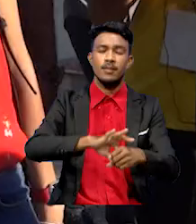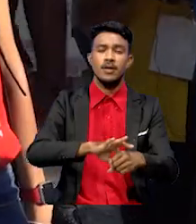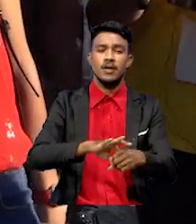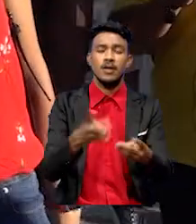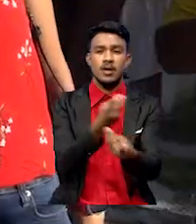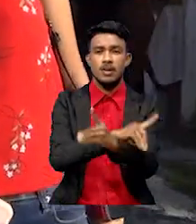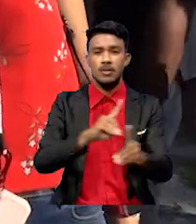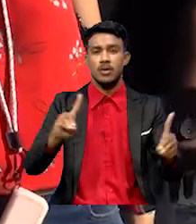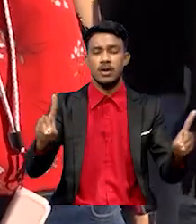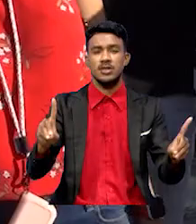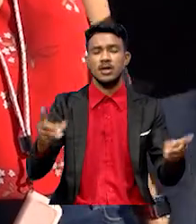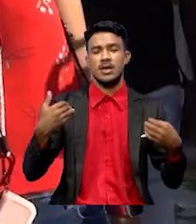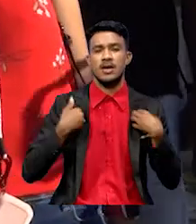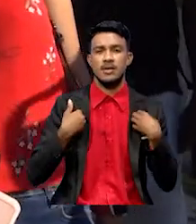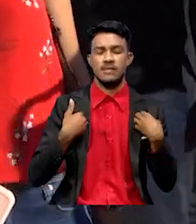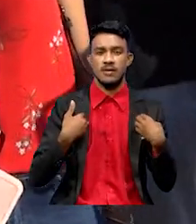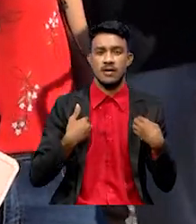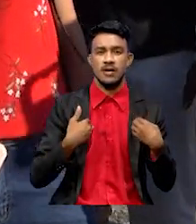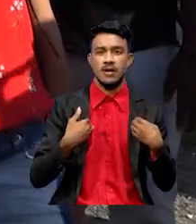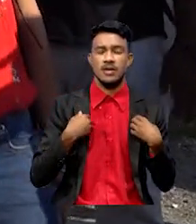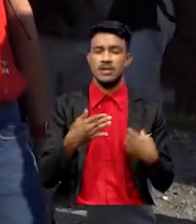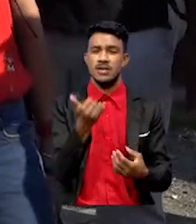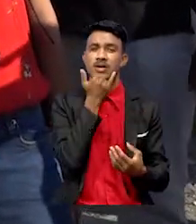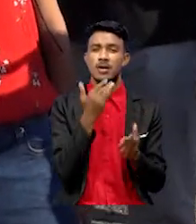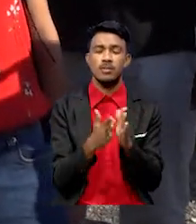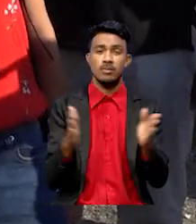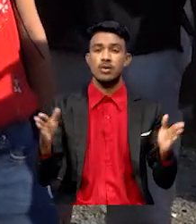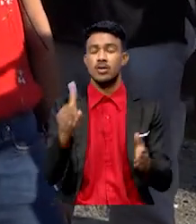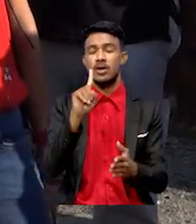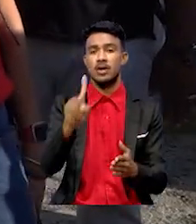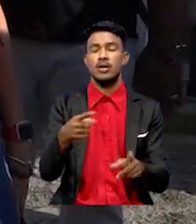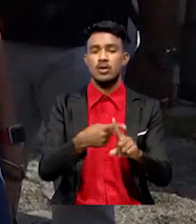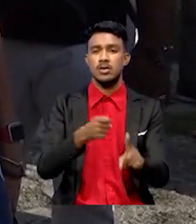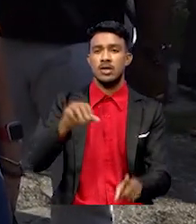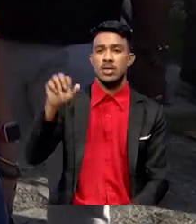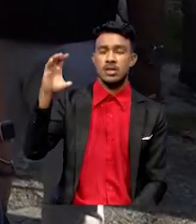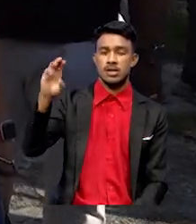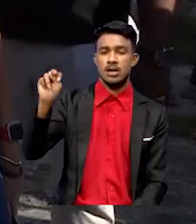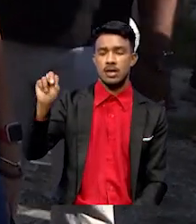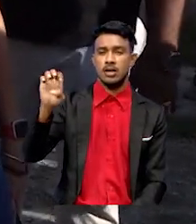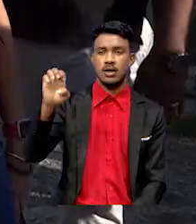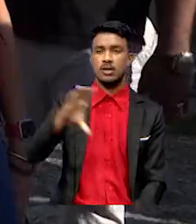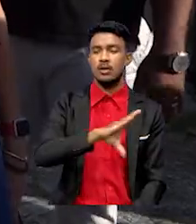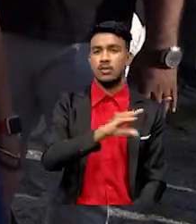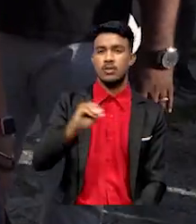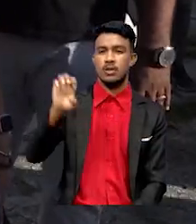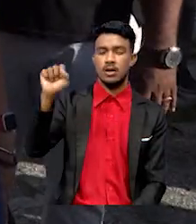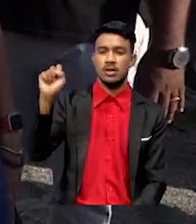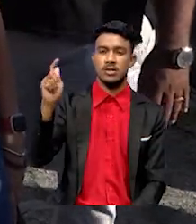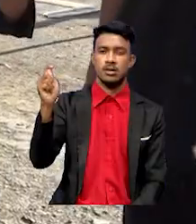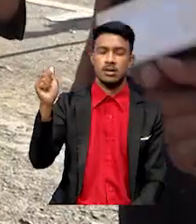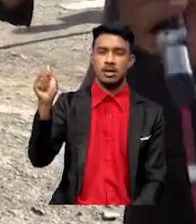demokrasia, hamusutan lapsu bot ida, hosi sene no estae, ne hatudus kata sira